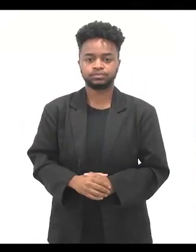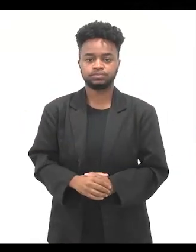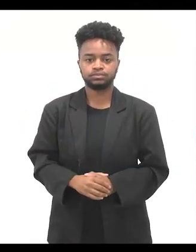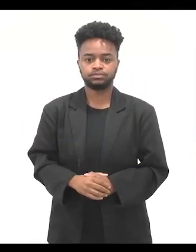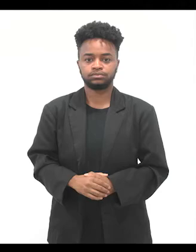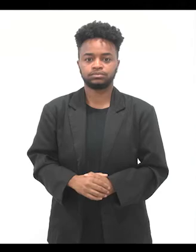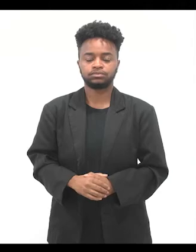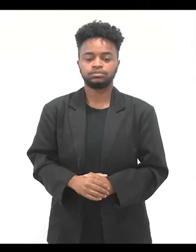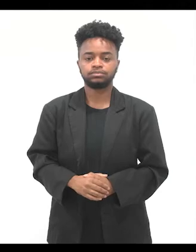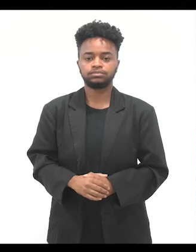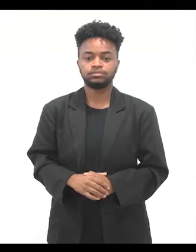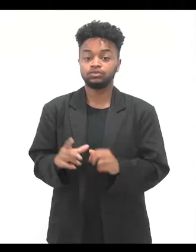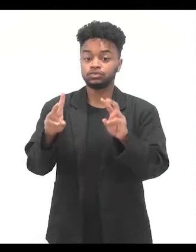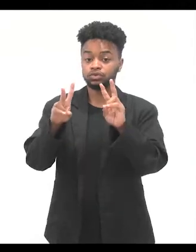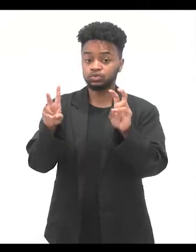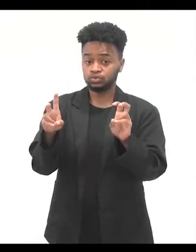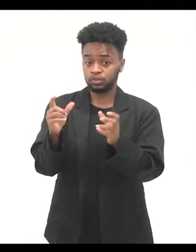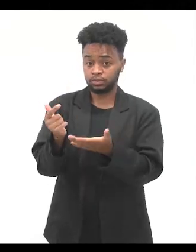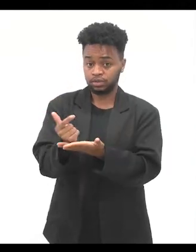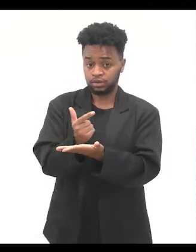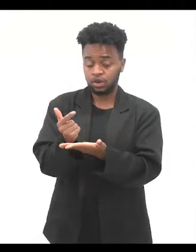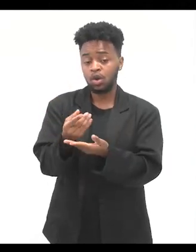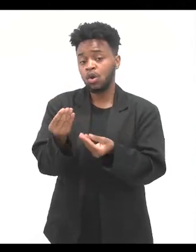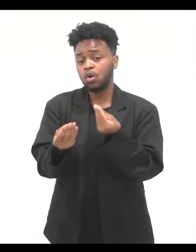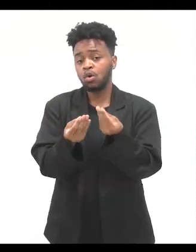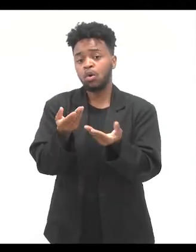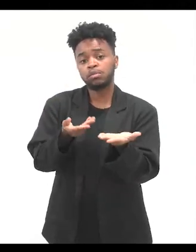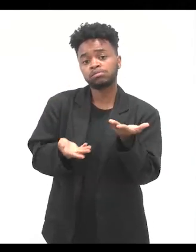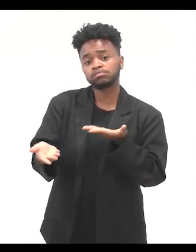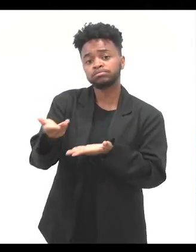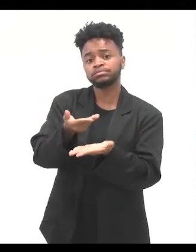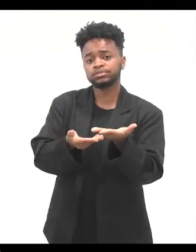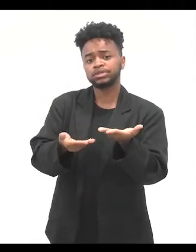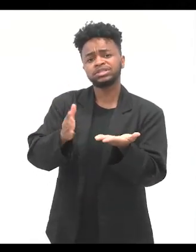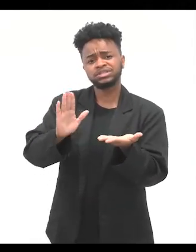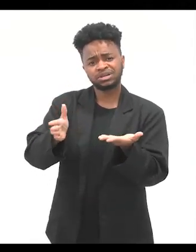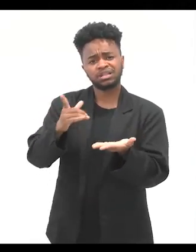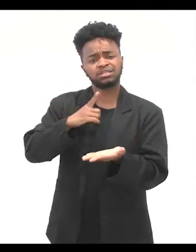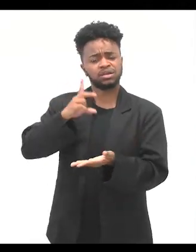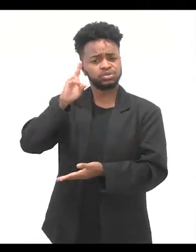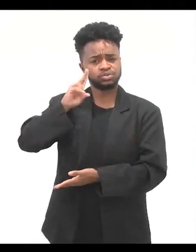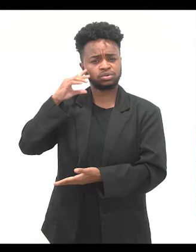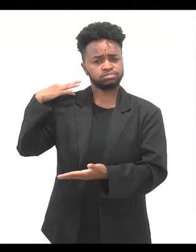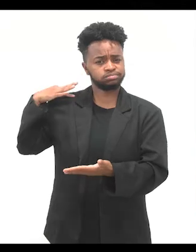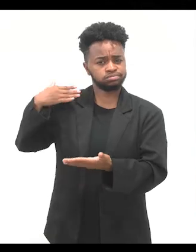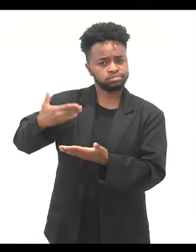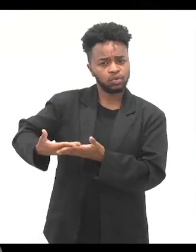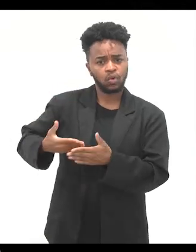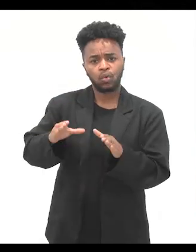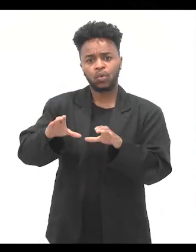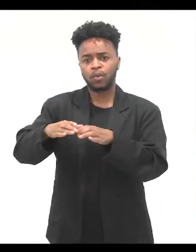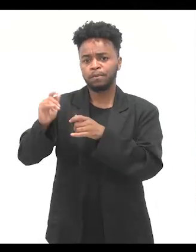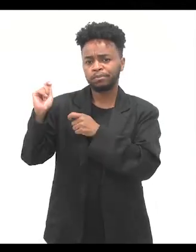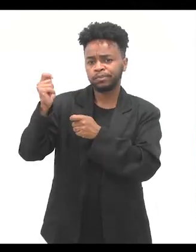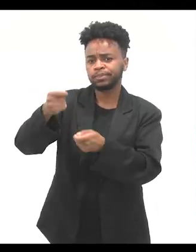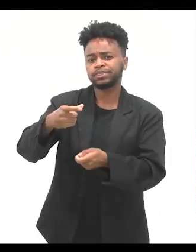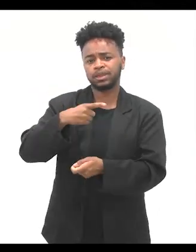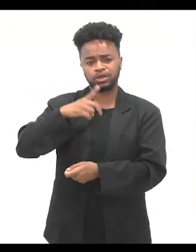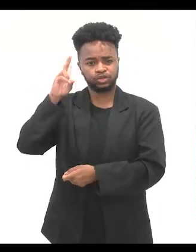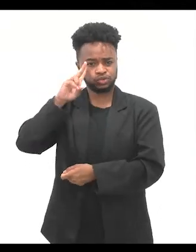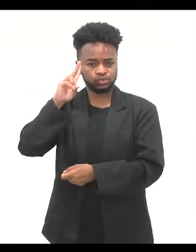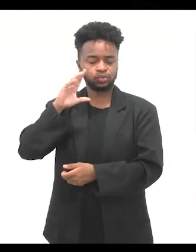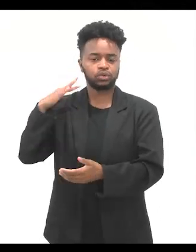do livro, né, como é que a gente se envolve numa história, a gente já somos cheios de história, né? O pescador ele já é cheio de história. A colônia